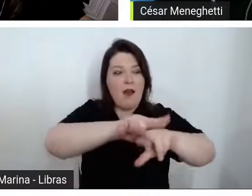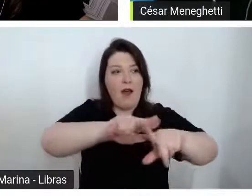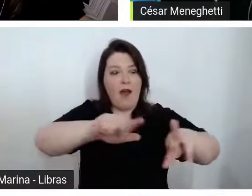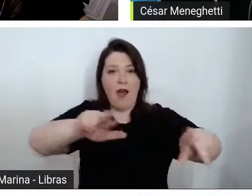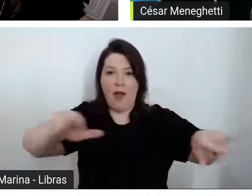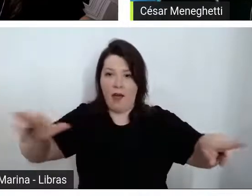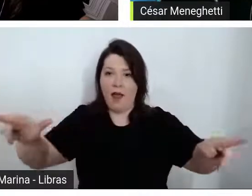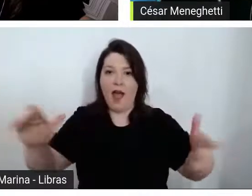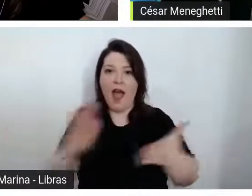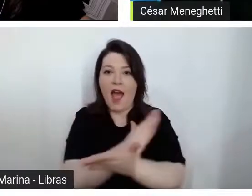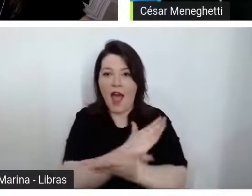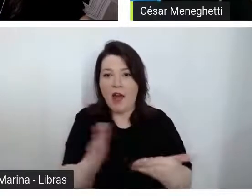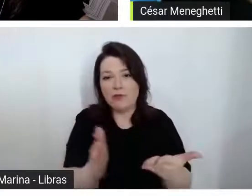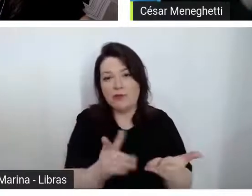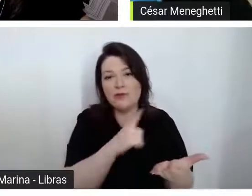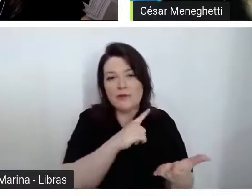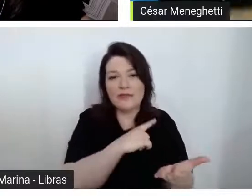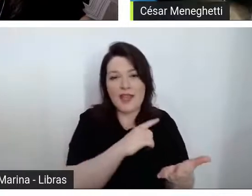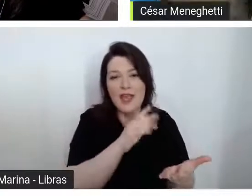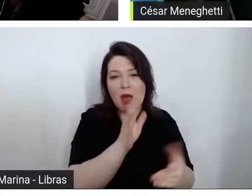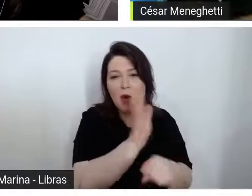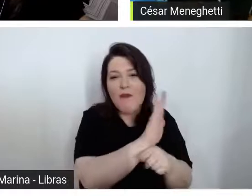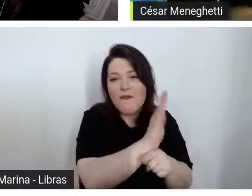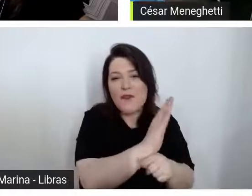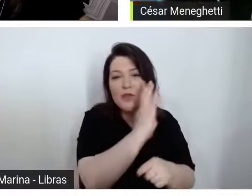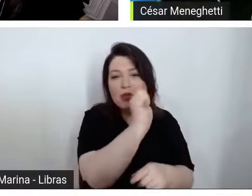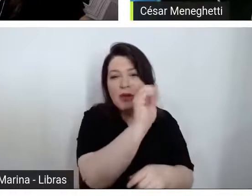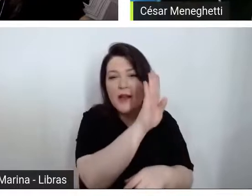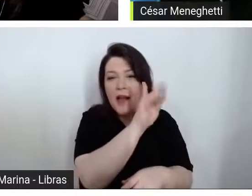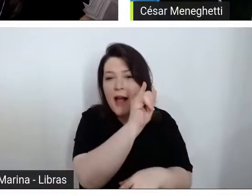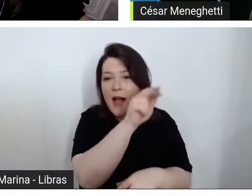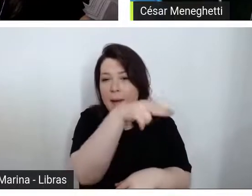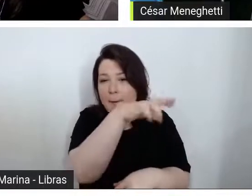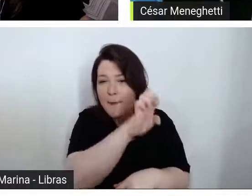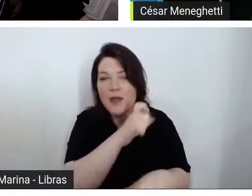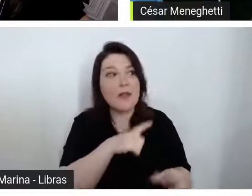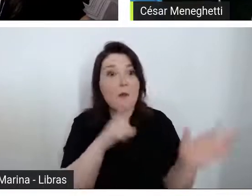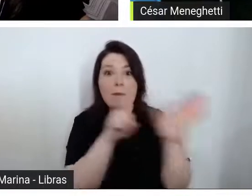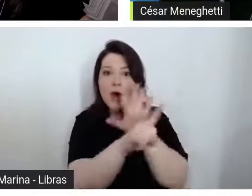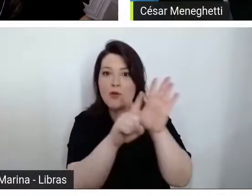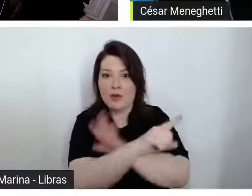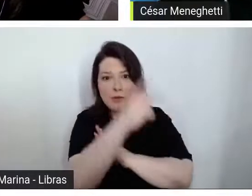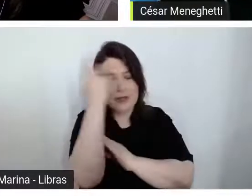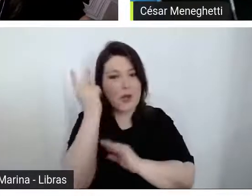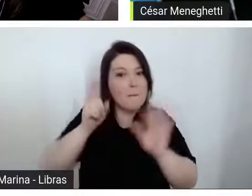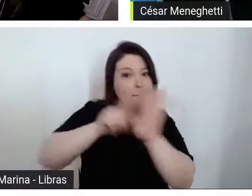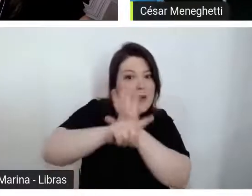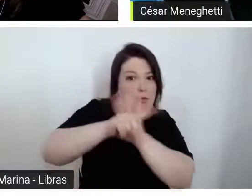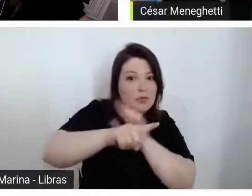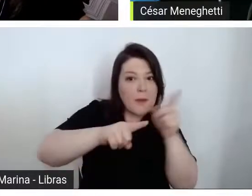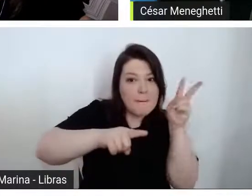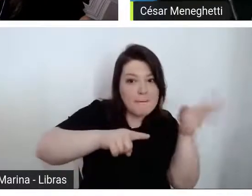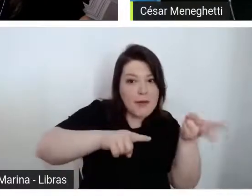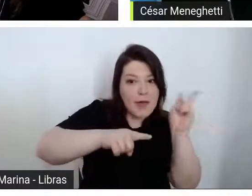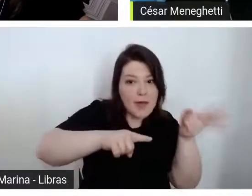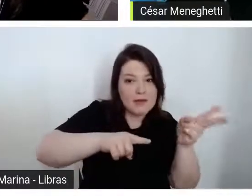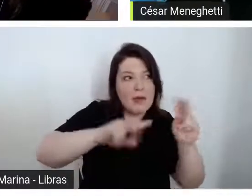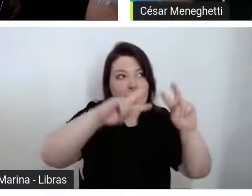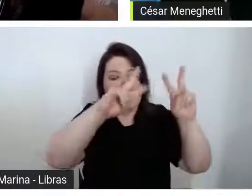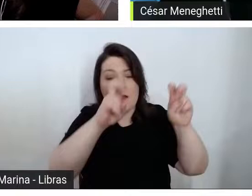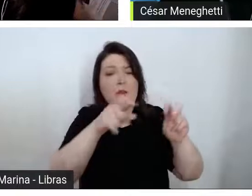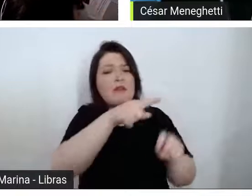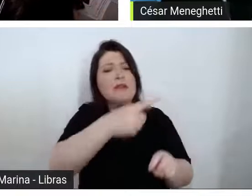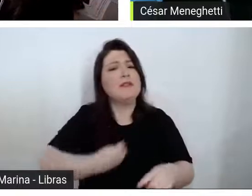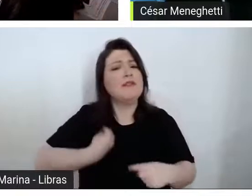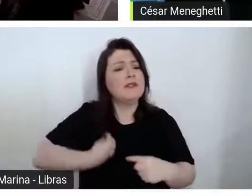de videocabines, que eu ia entrevistando uma pessoa, fazendo sempre as mesmas perguntas sobre algumas temáticas da existência, sobre